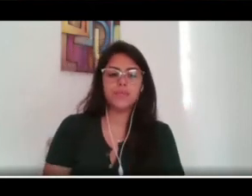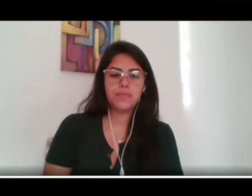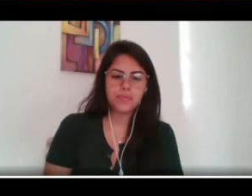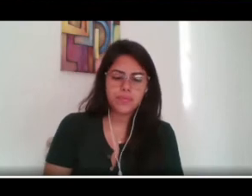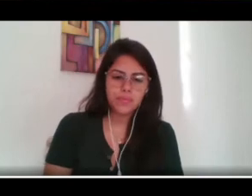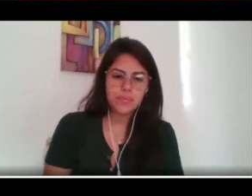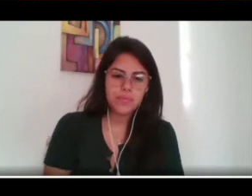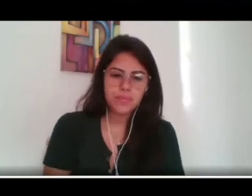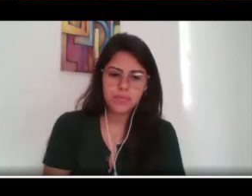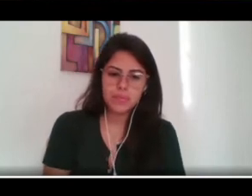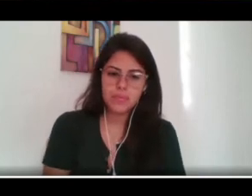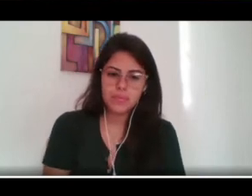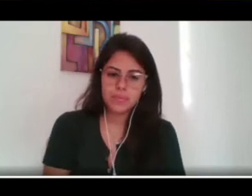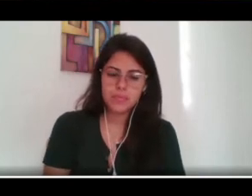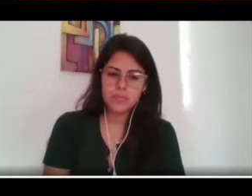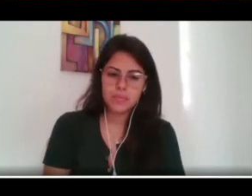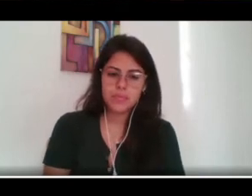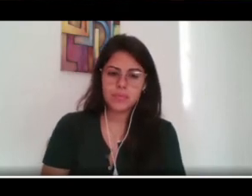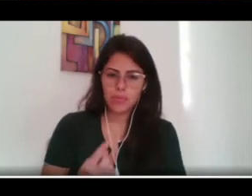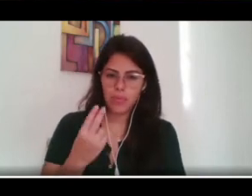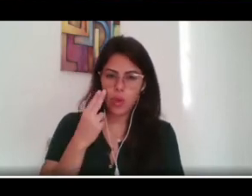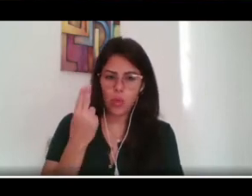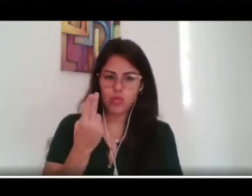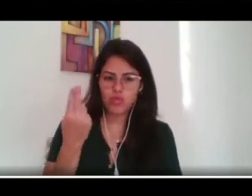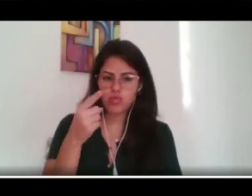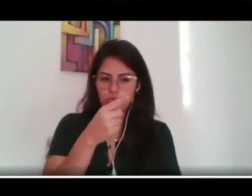meu deslocamento vai ser v0x, que